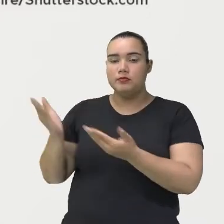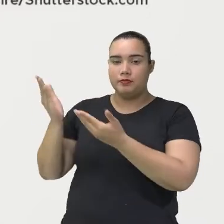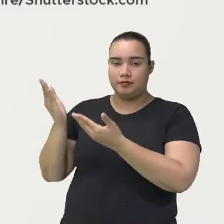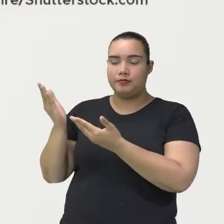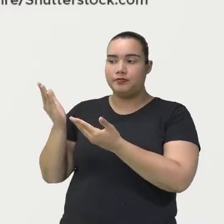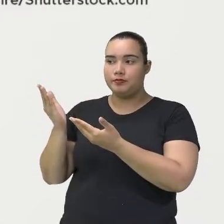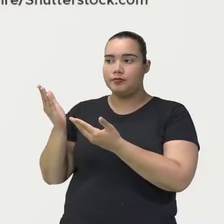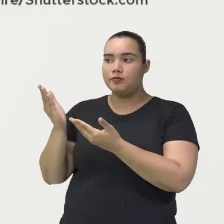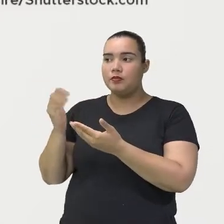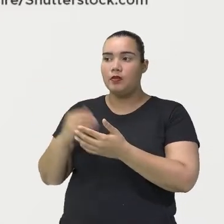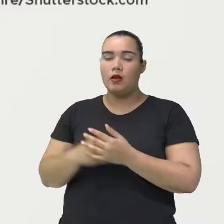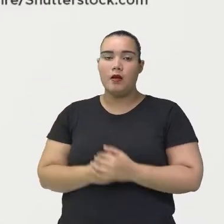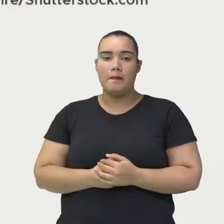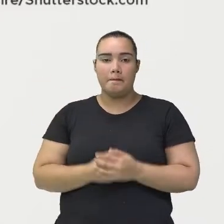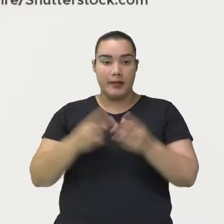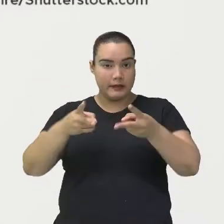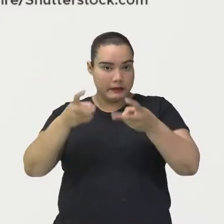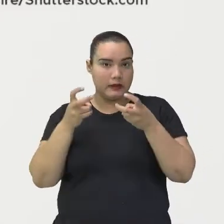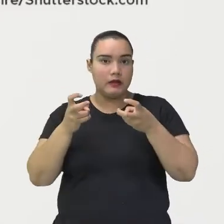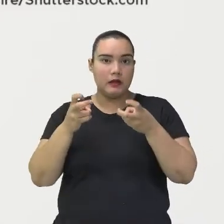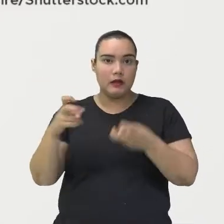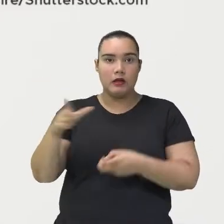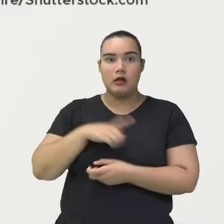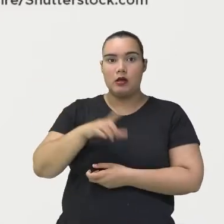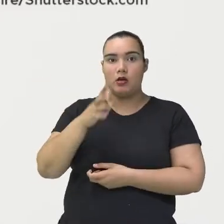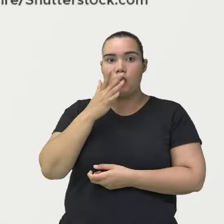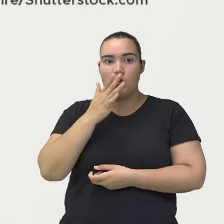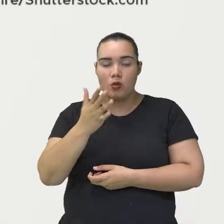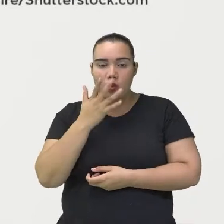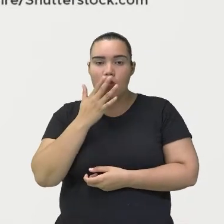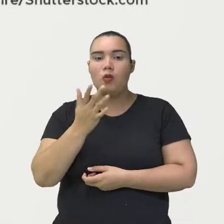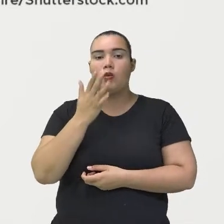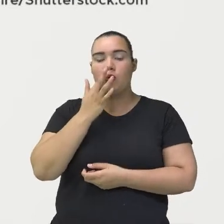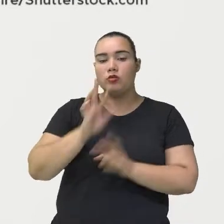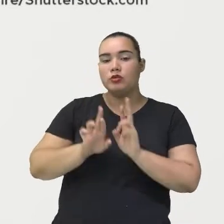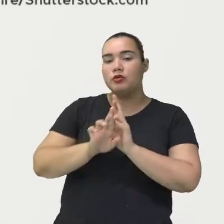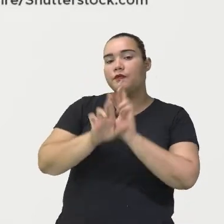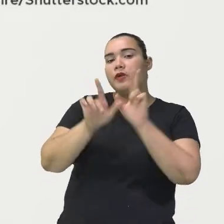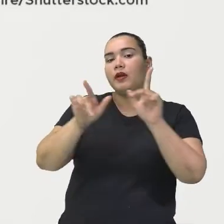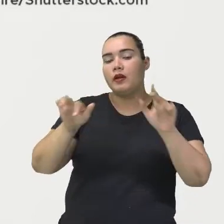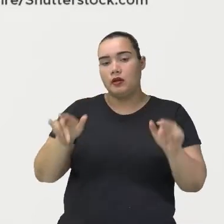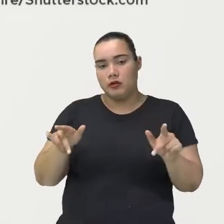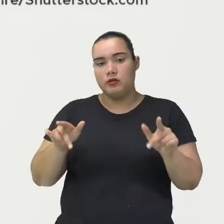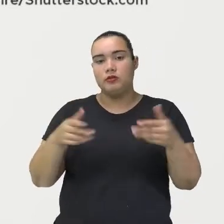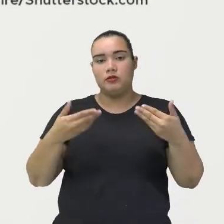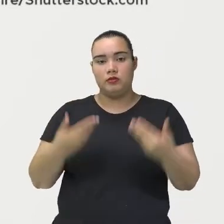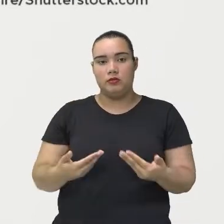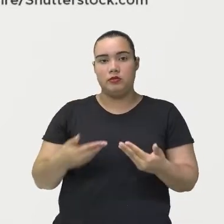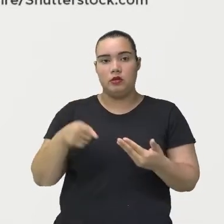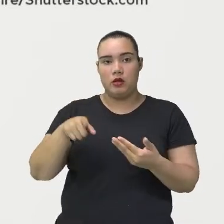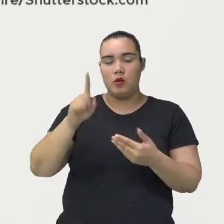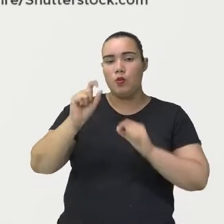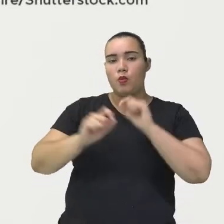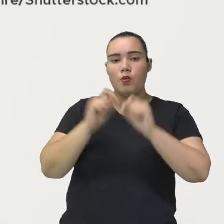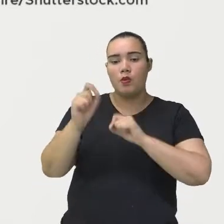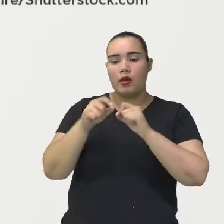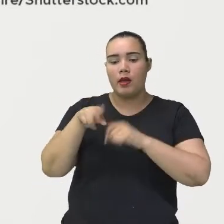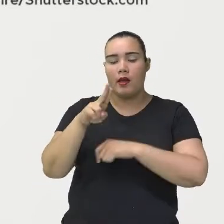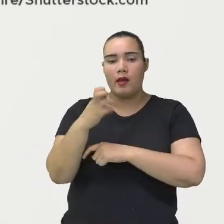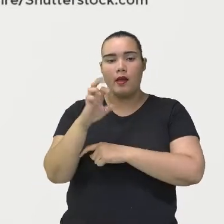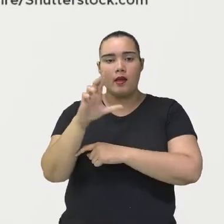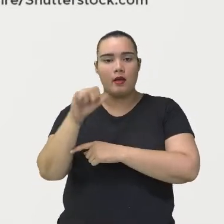Vocês conseguem perceber cores, nuances diferentes. Essa herança